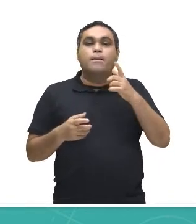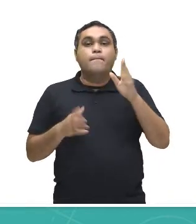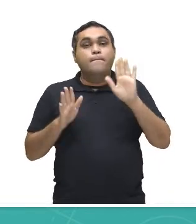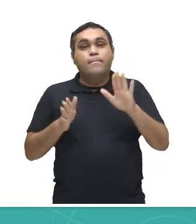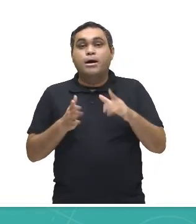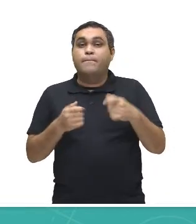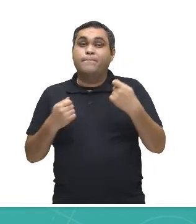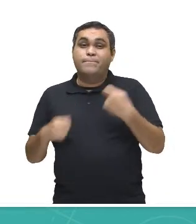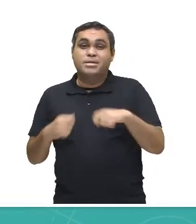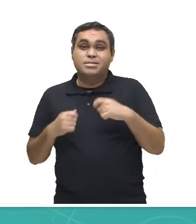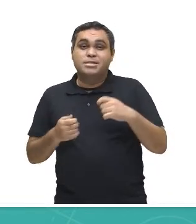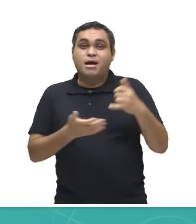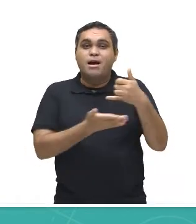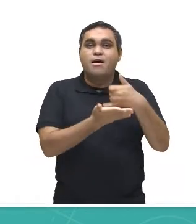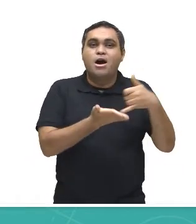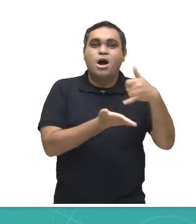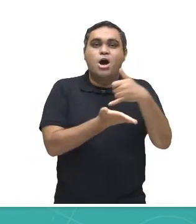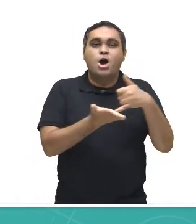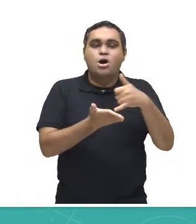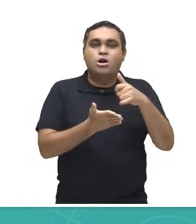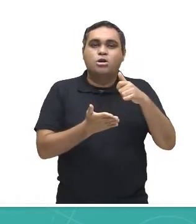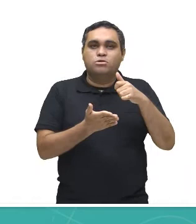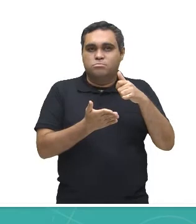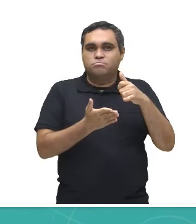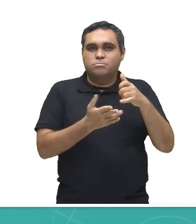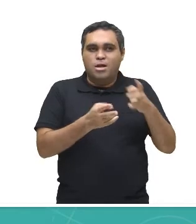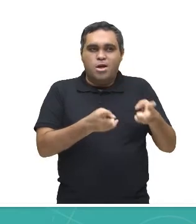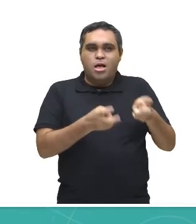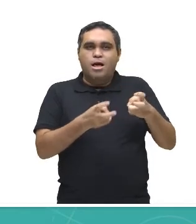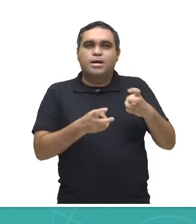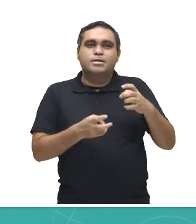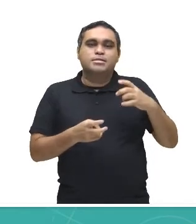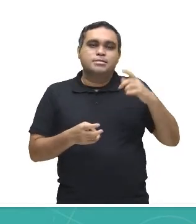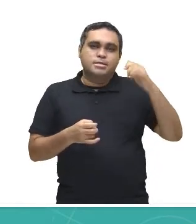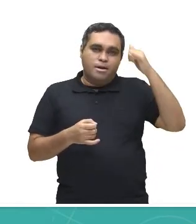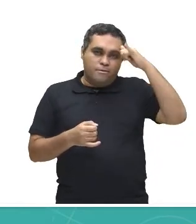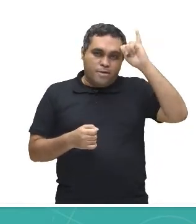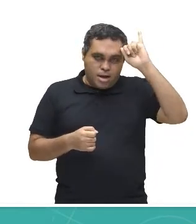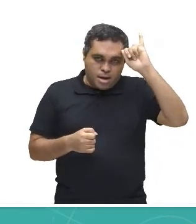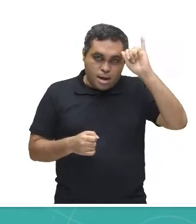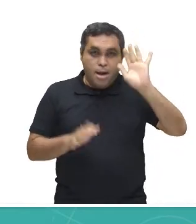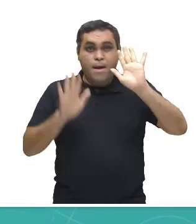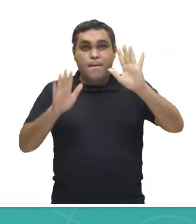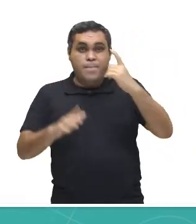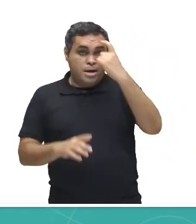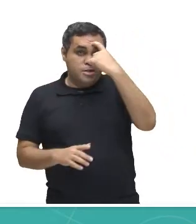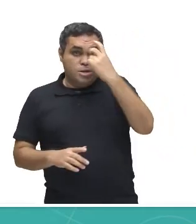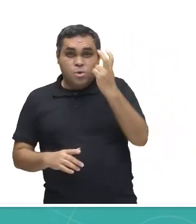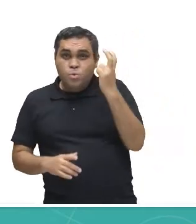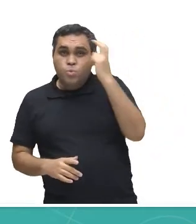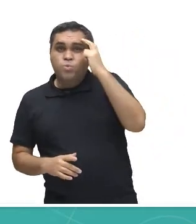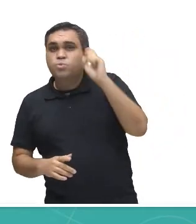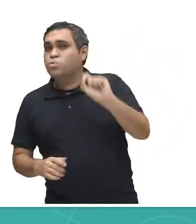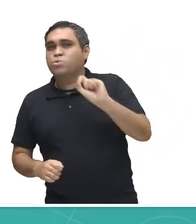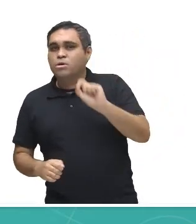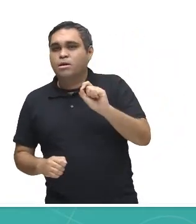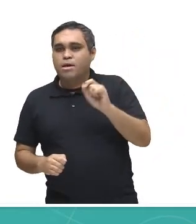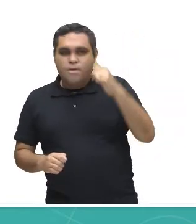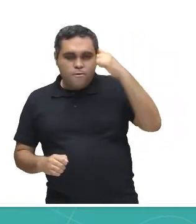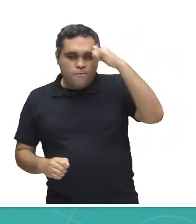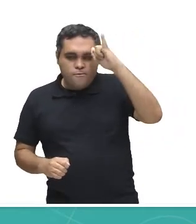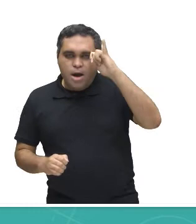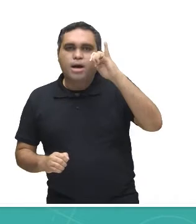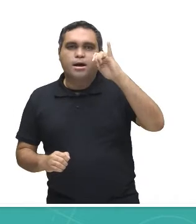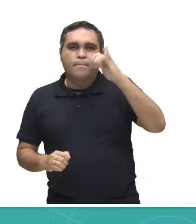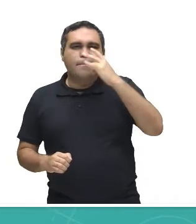inclusive, nem consomem carne, por acreditar nessa ligação que existe aí entre todos os seres